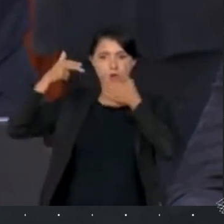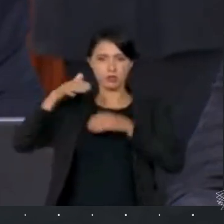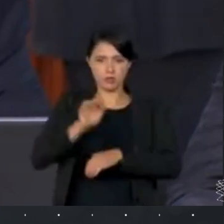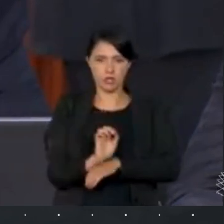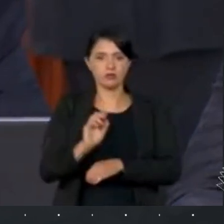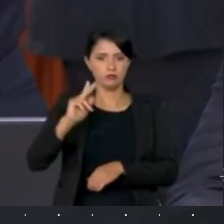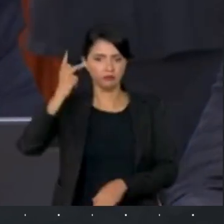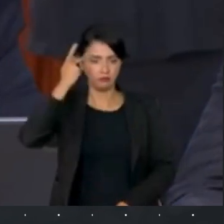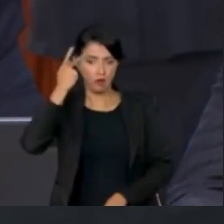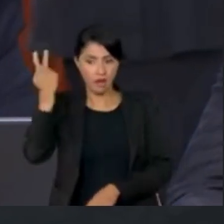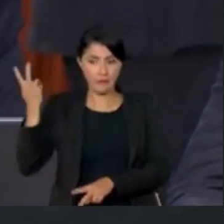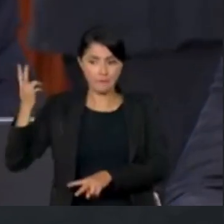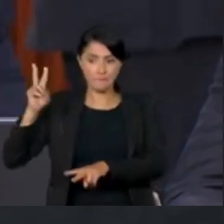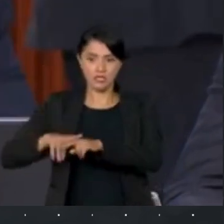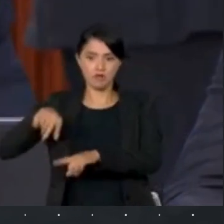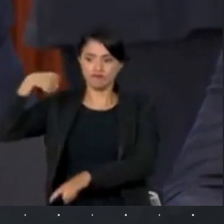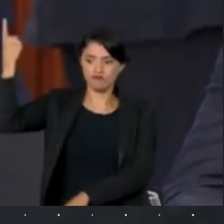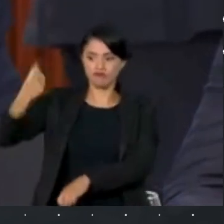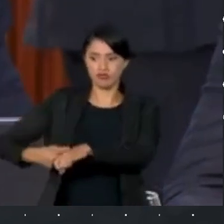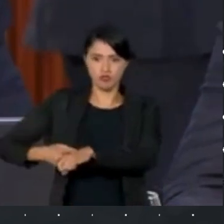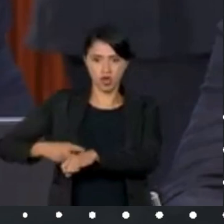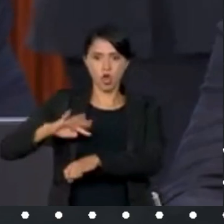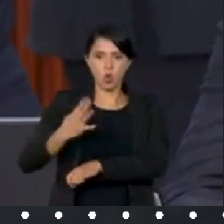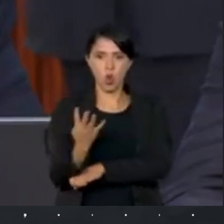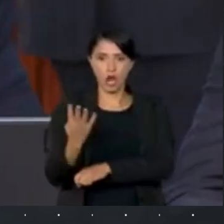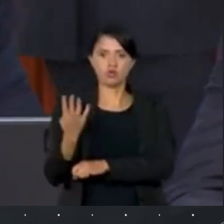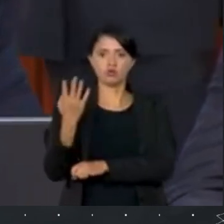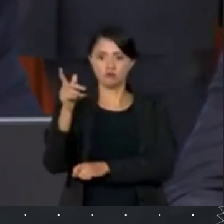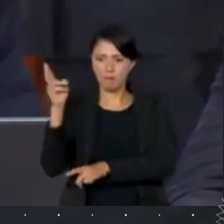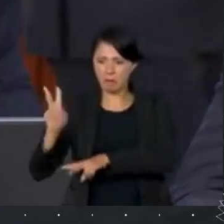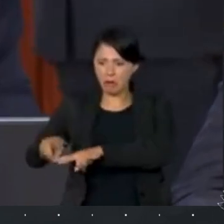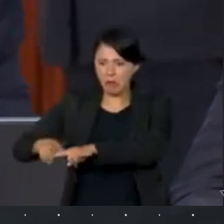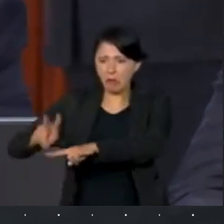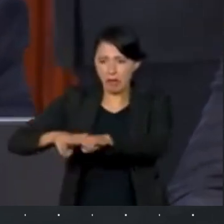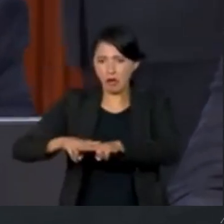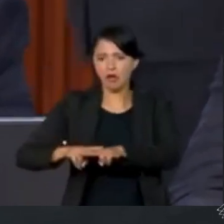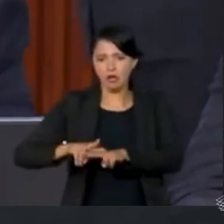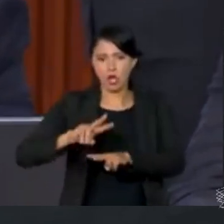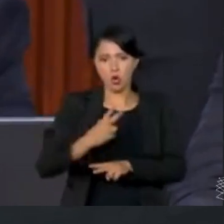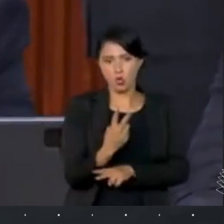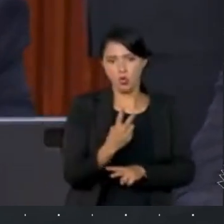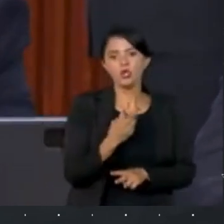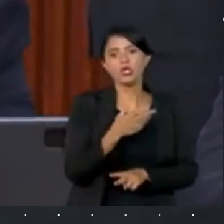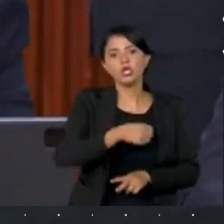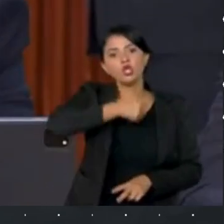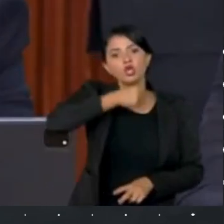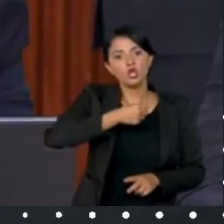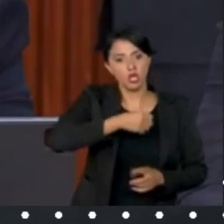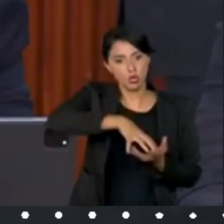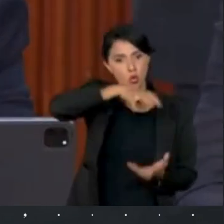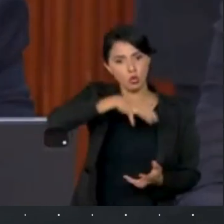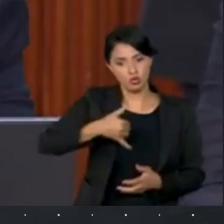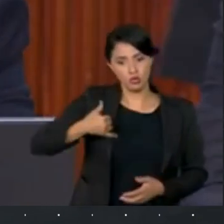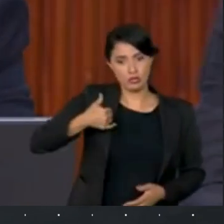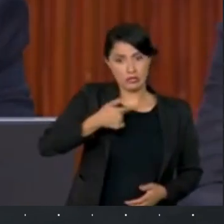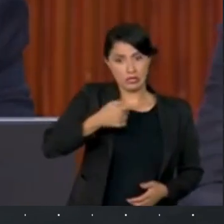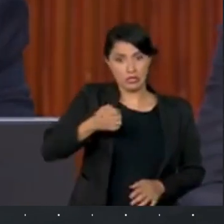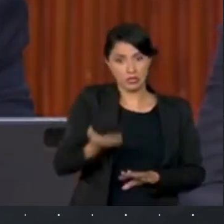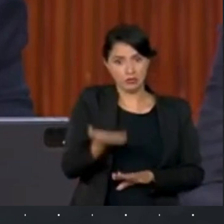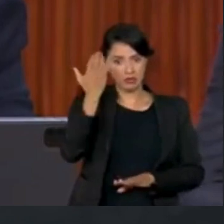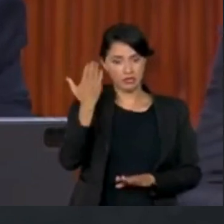prisão Praticamente em flagrante quatro sequestradores presos que mantiveram casal de idosos com mais de 70 anos em